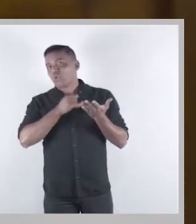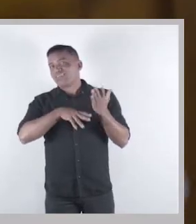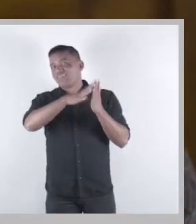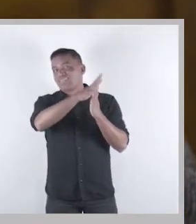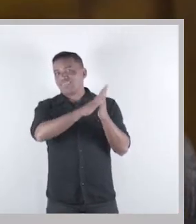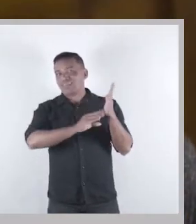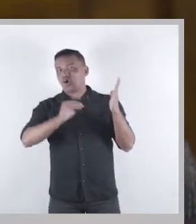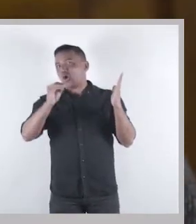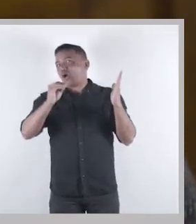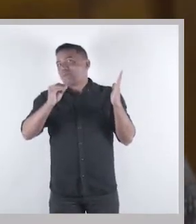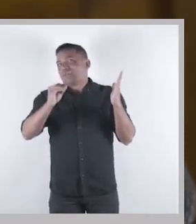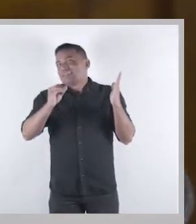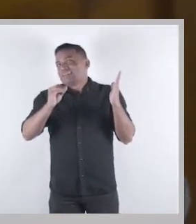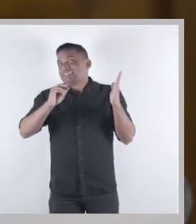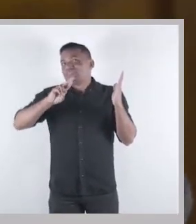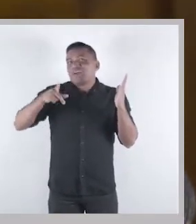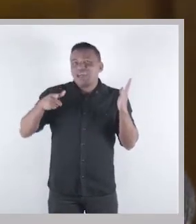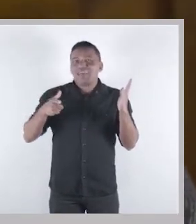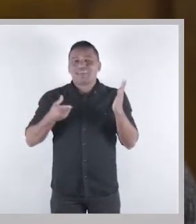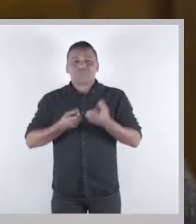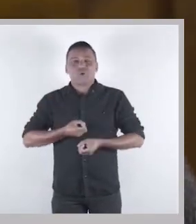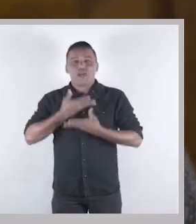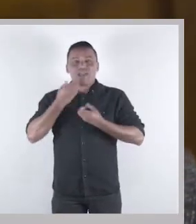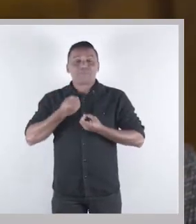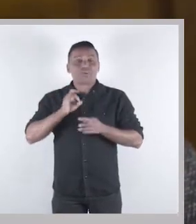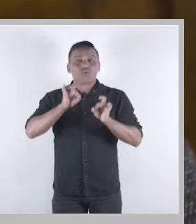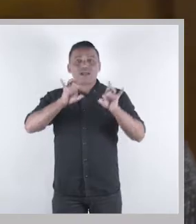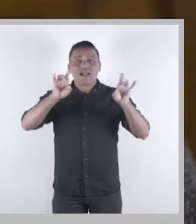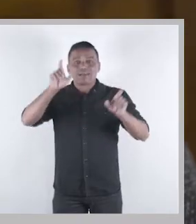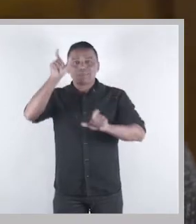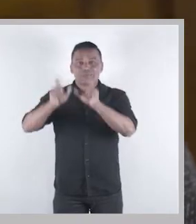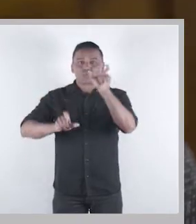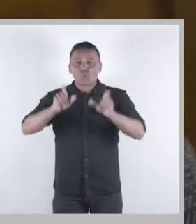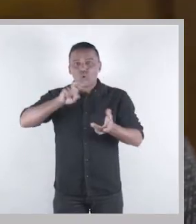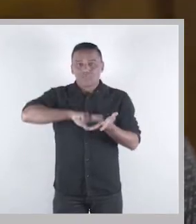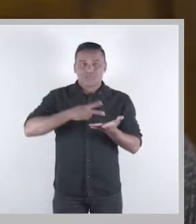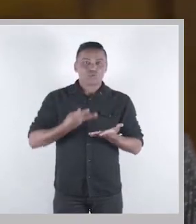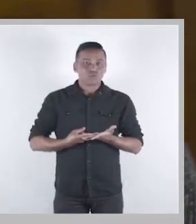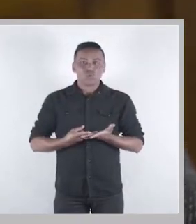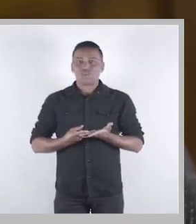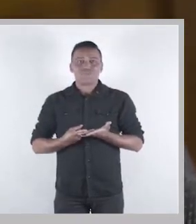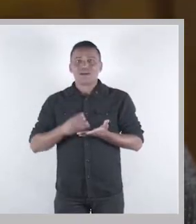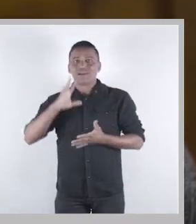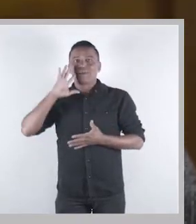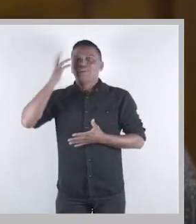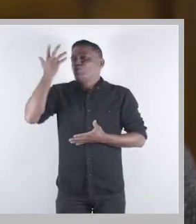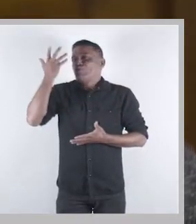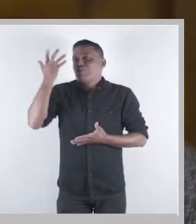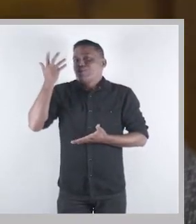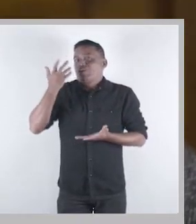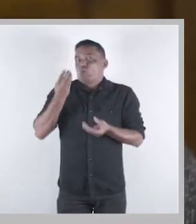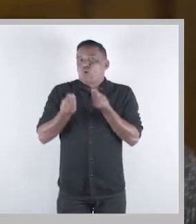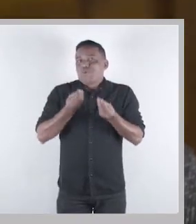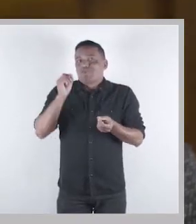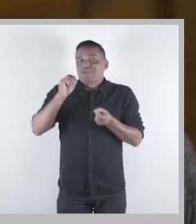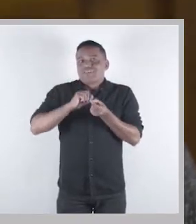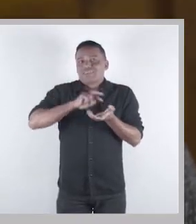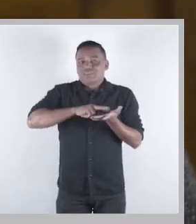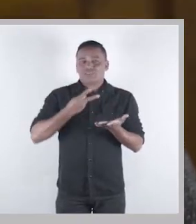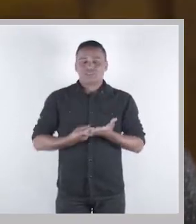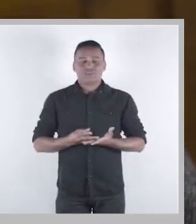vai dar a sua solução eu gosto muito de comparar por exemplo eu pego um poema e pesquisas em várias traduções